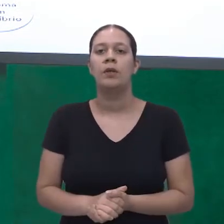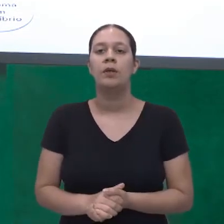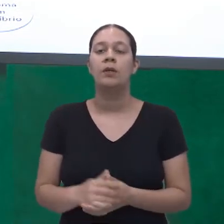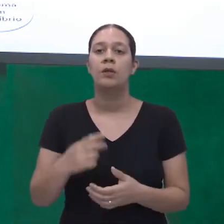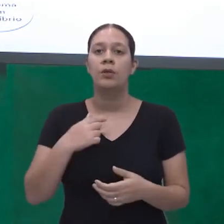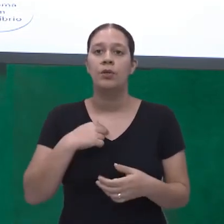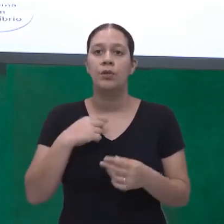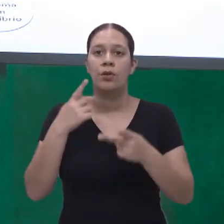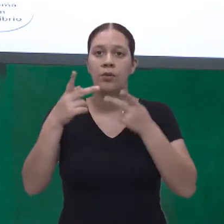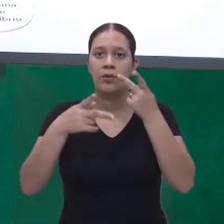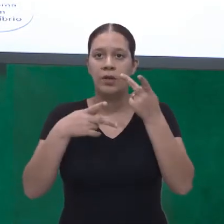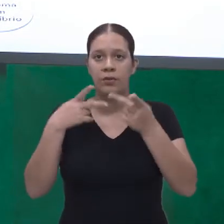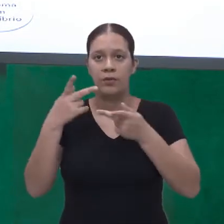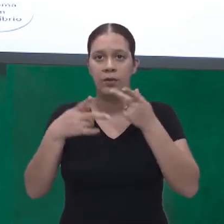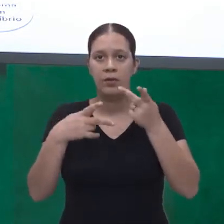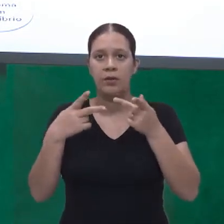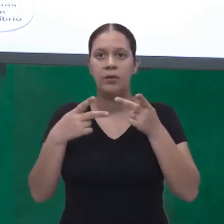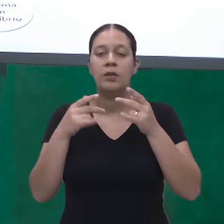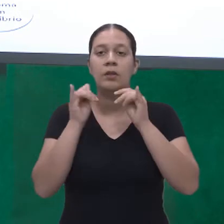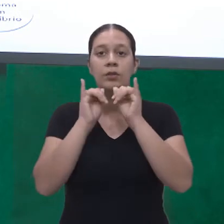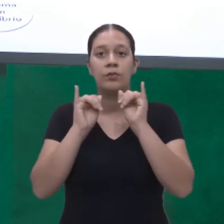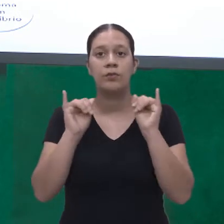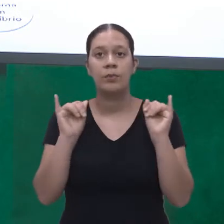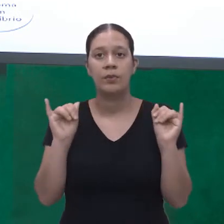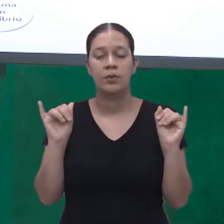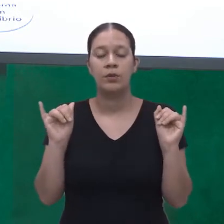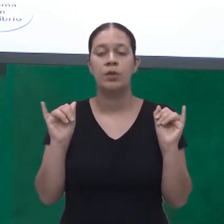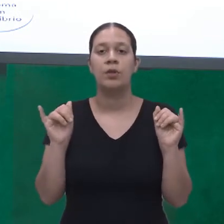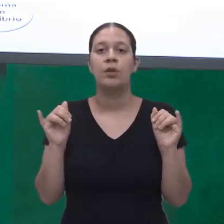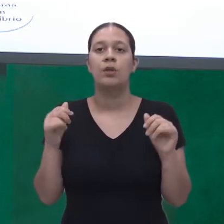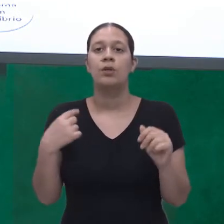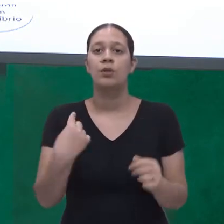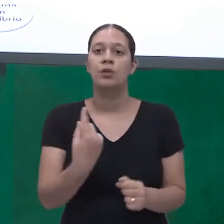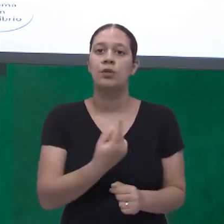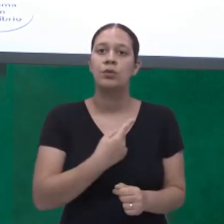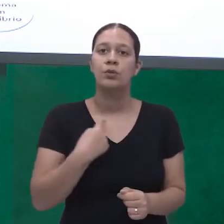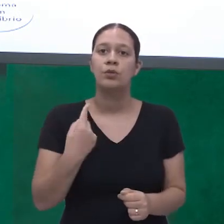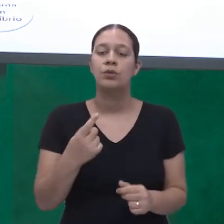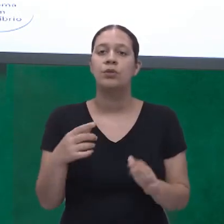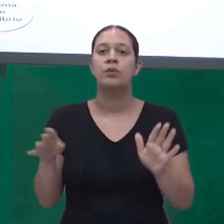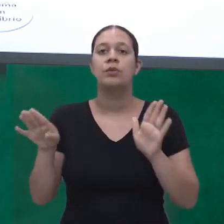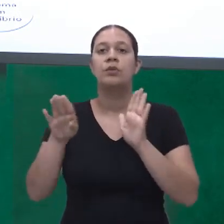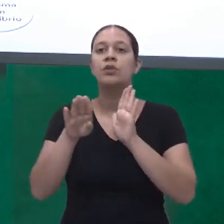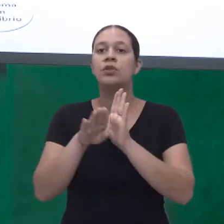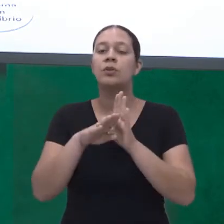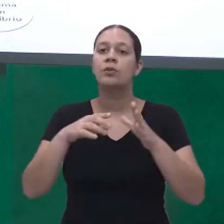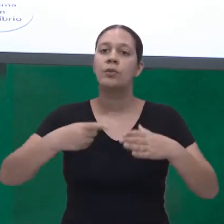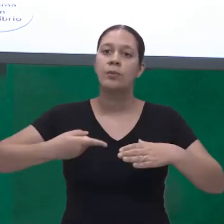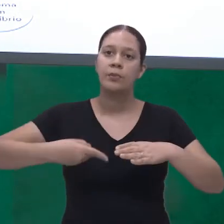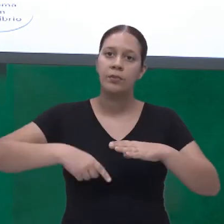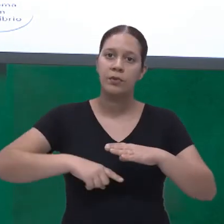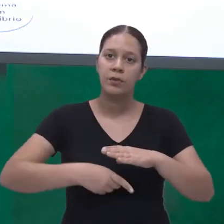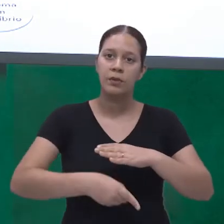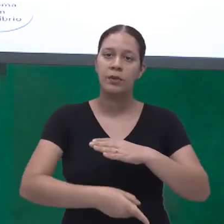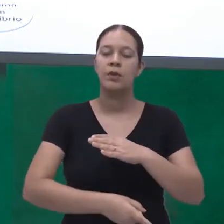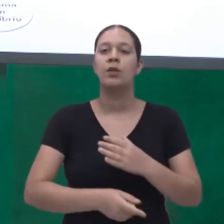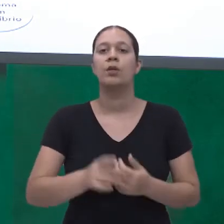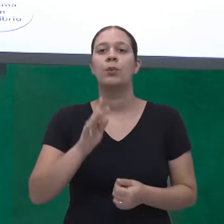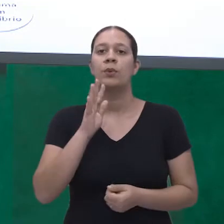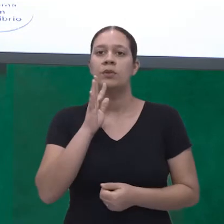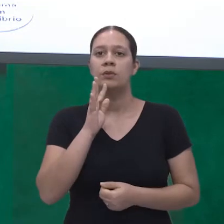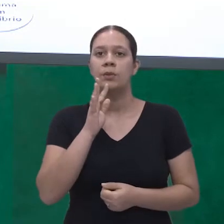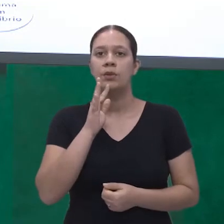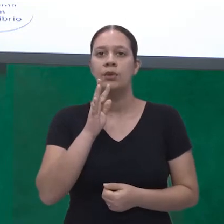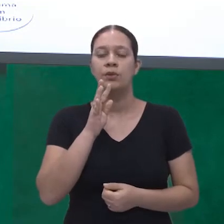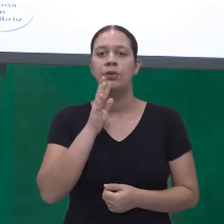Vou comentar com vocês, porque tem uma informação, a gente chega no momento de grande profundidade de